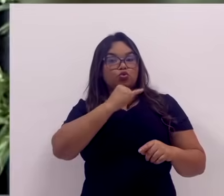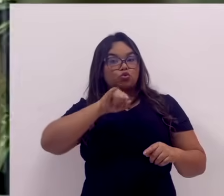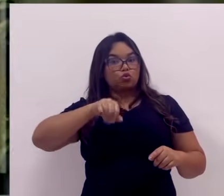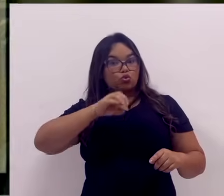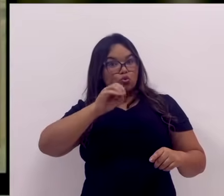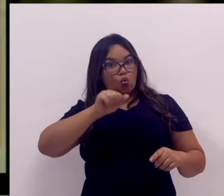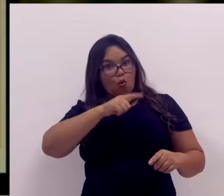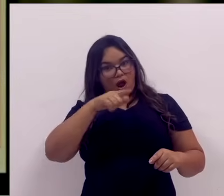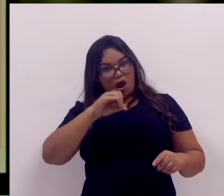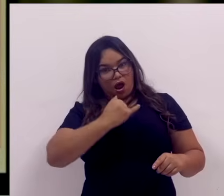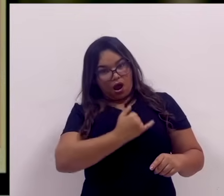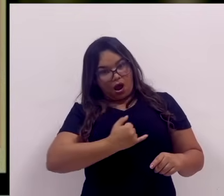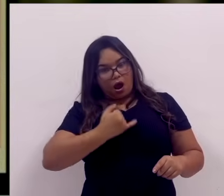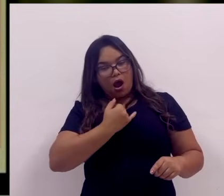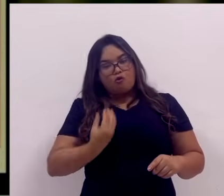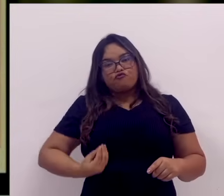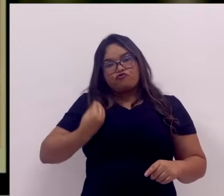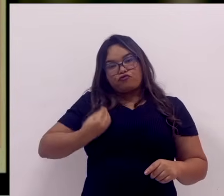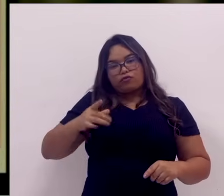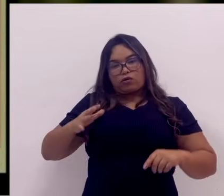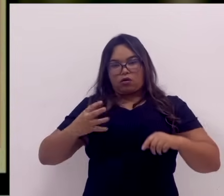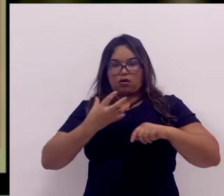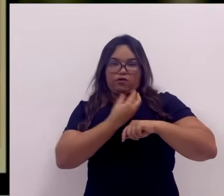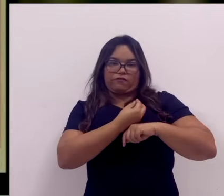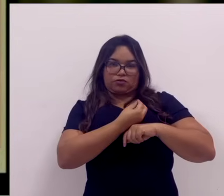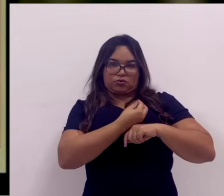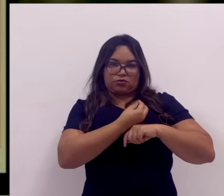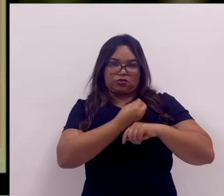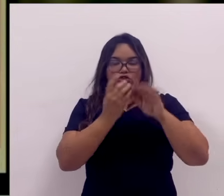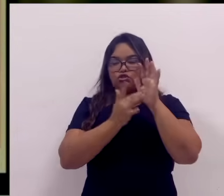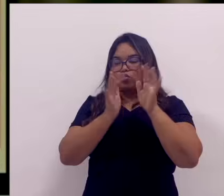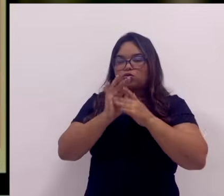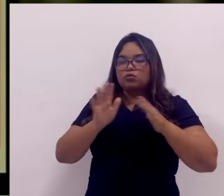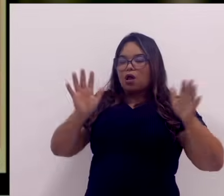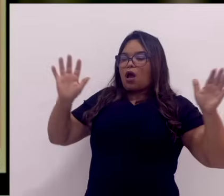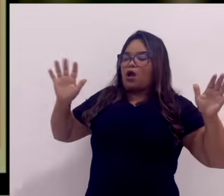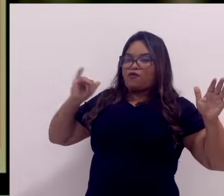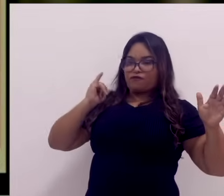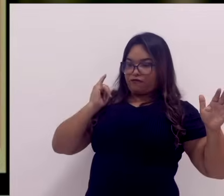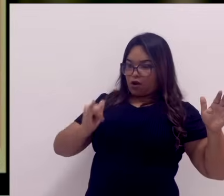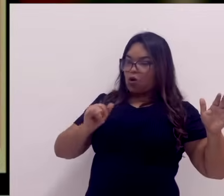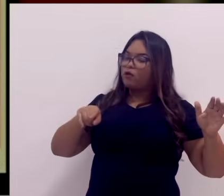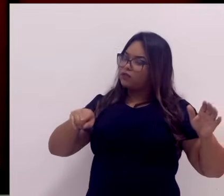Maria em sua casa em Éfeso. Mas isso tem sido determinado como falso.